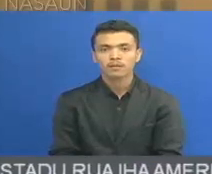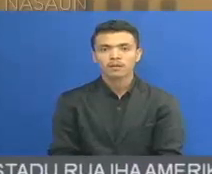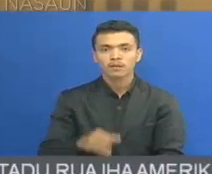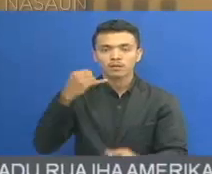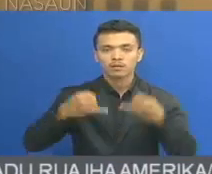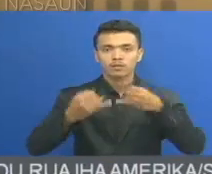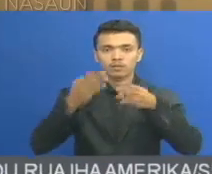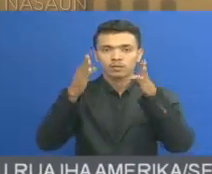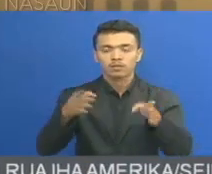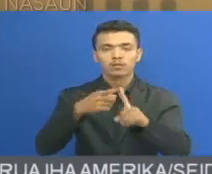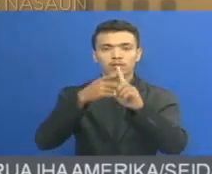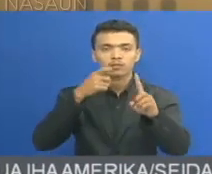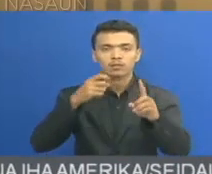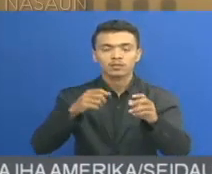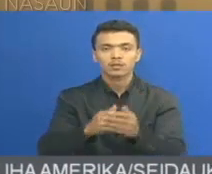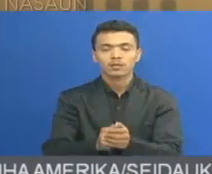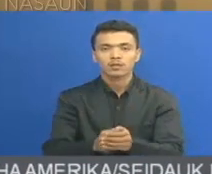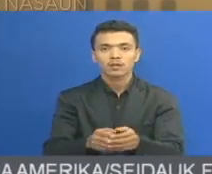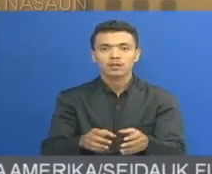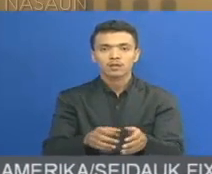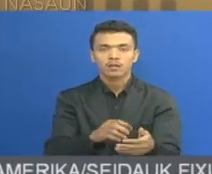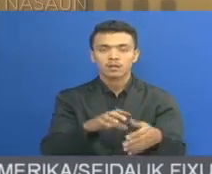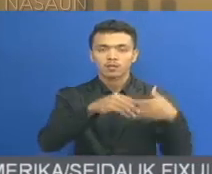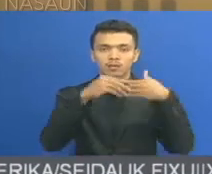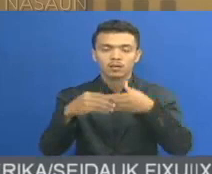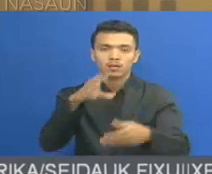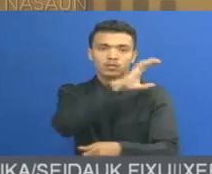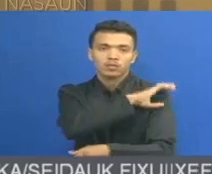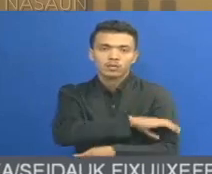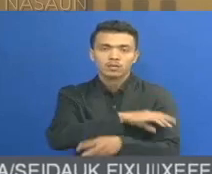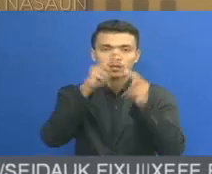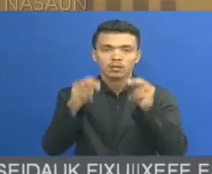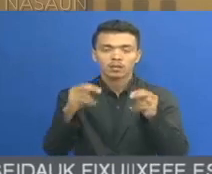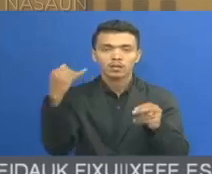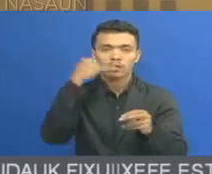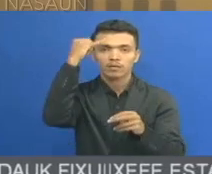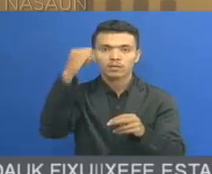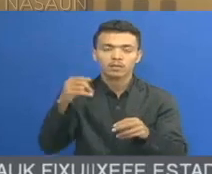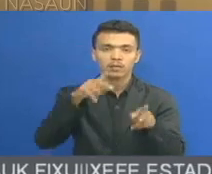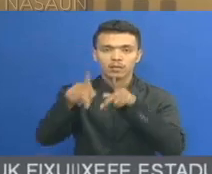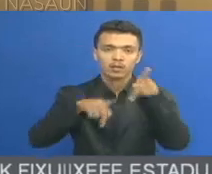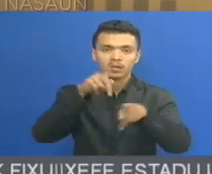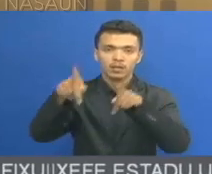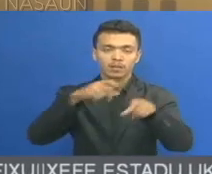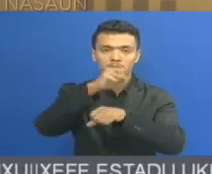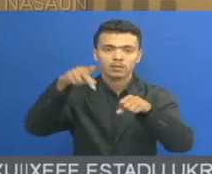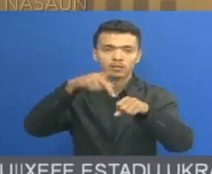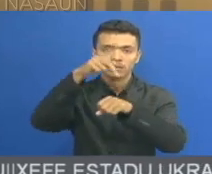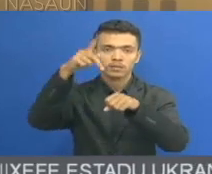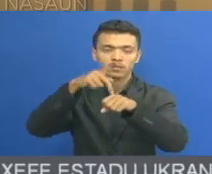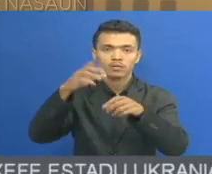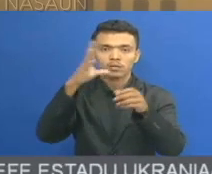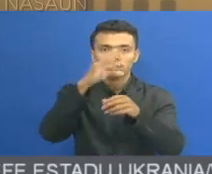Jurista Timor-Leste, sua autoridade de segurança, tem que investigar cidadão filipina, de perruço, asilo política do